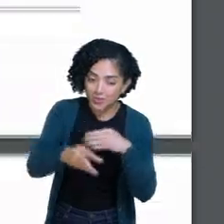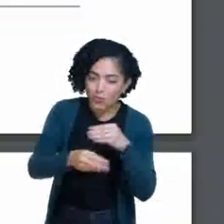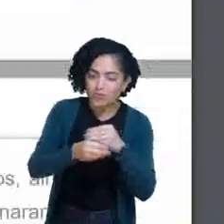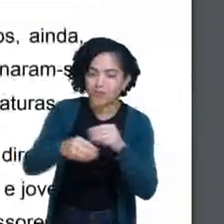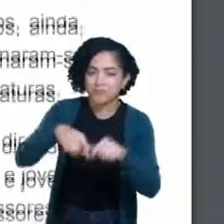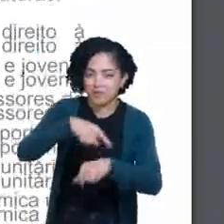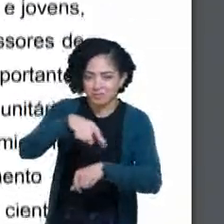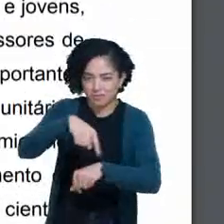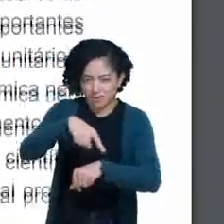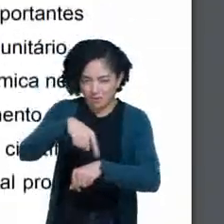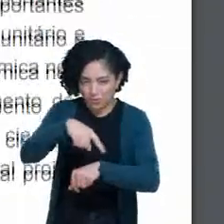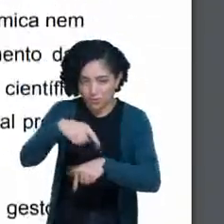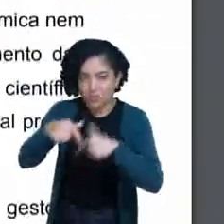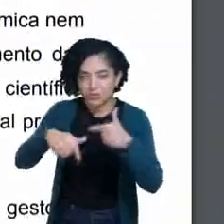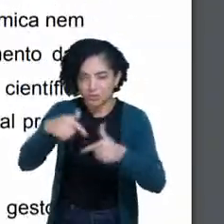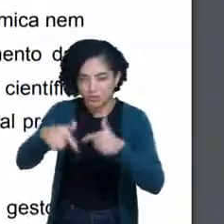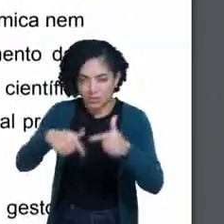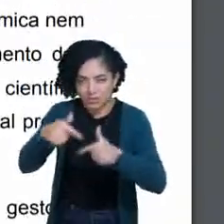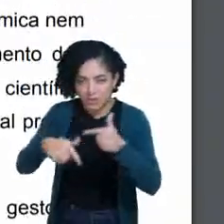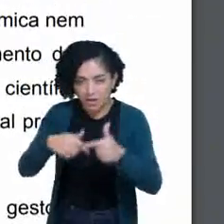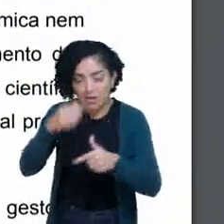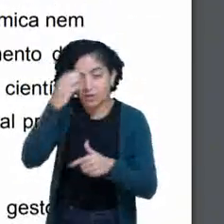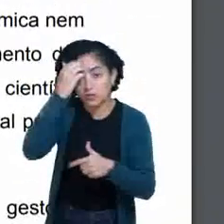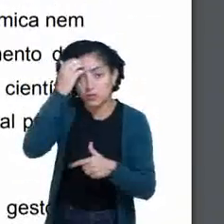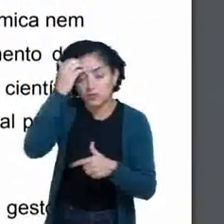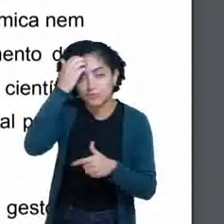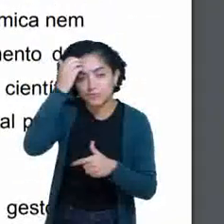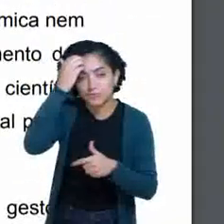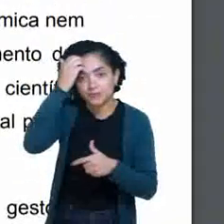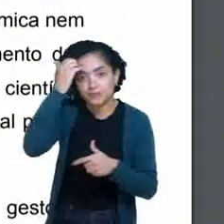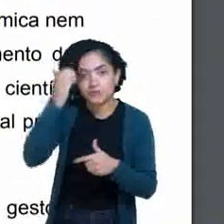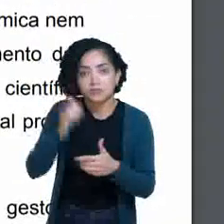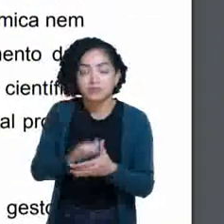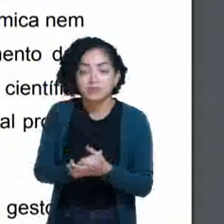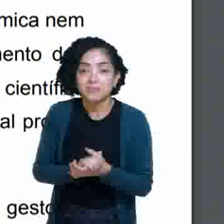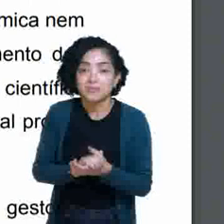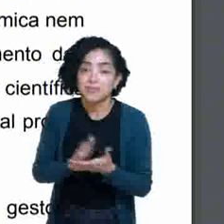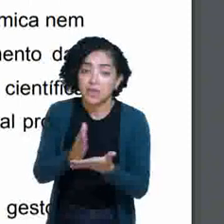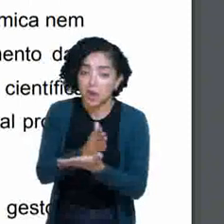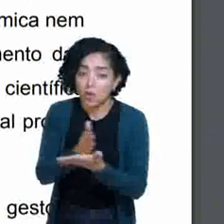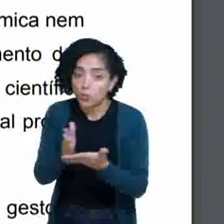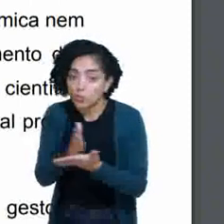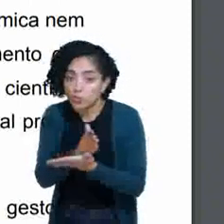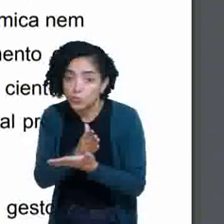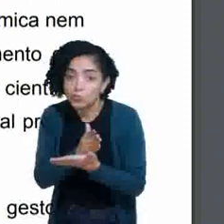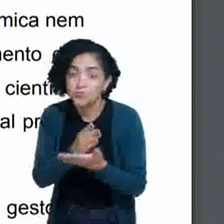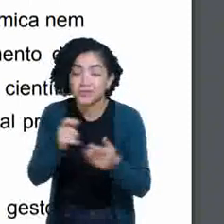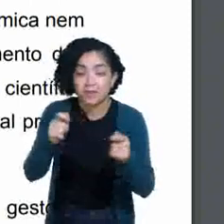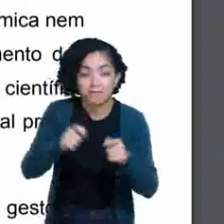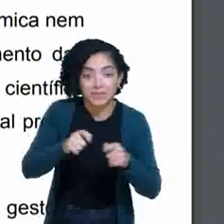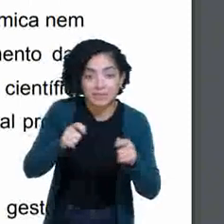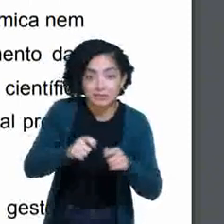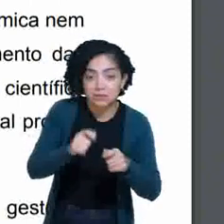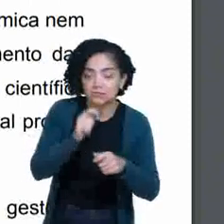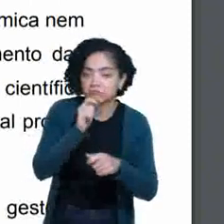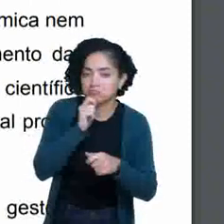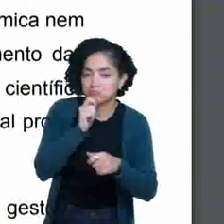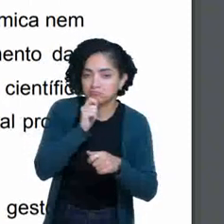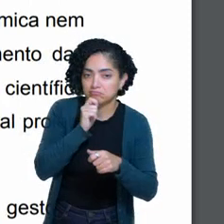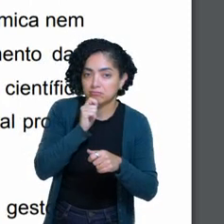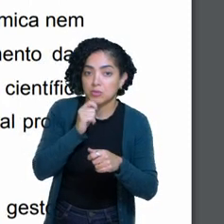horária em Componentes curriculares para os quais não foram habilitados muitos ainda